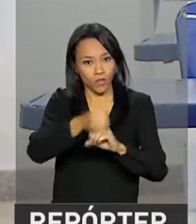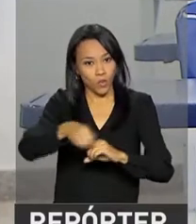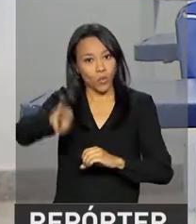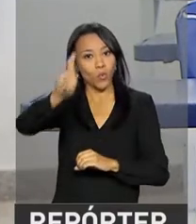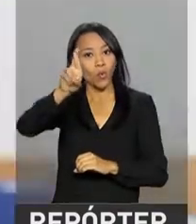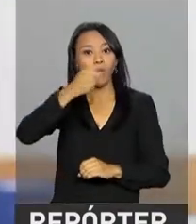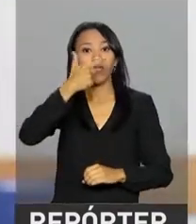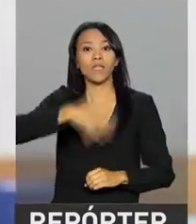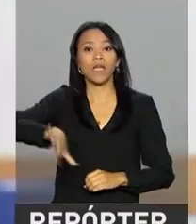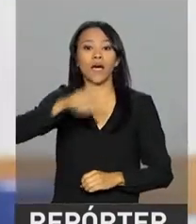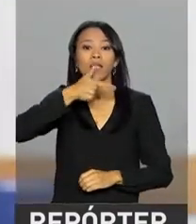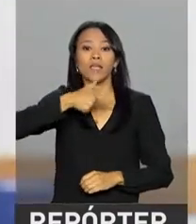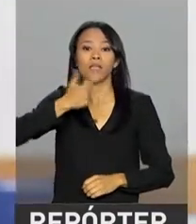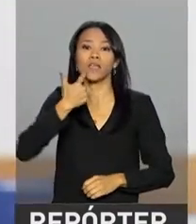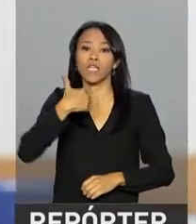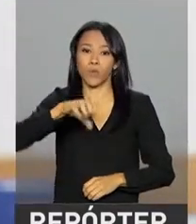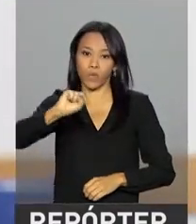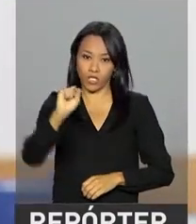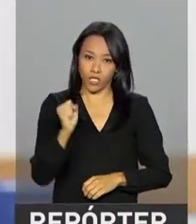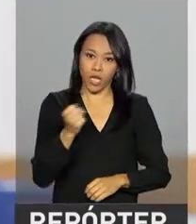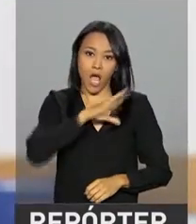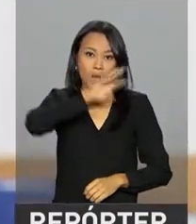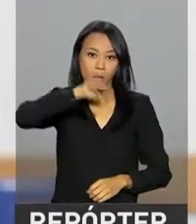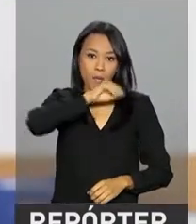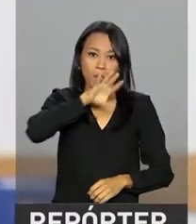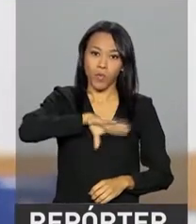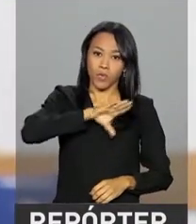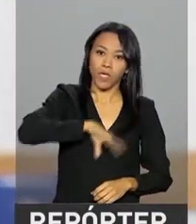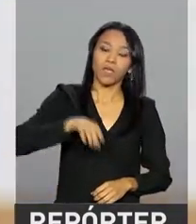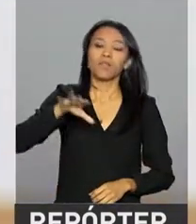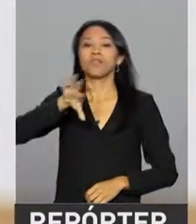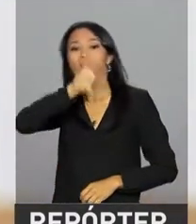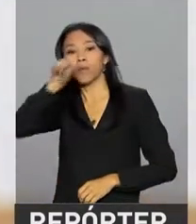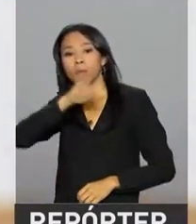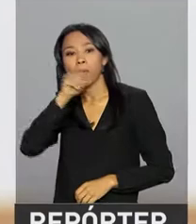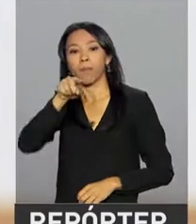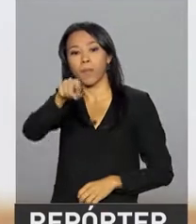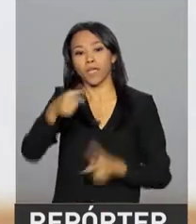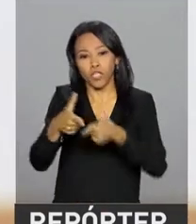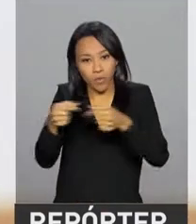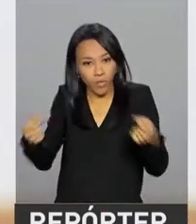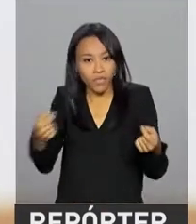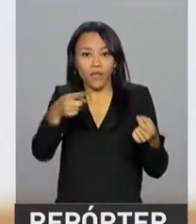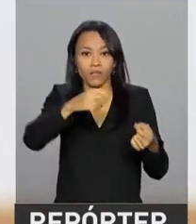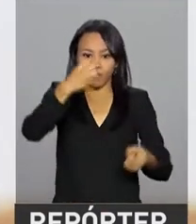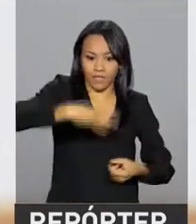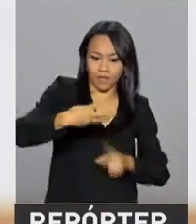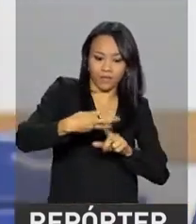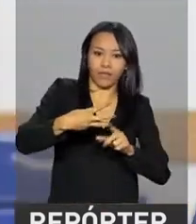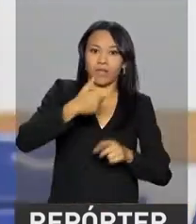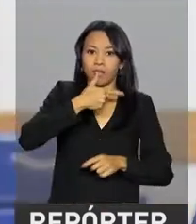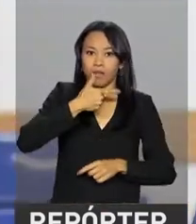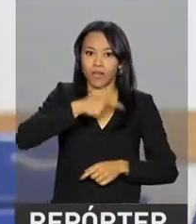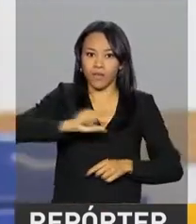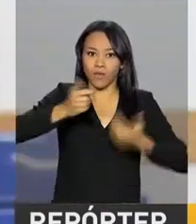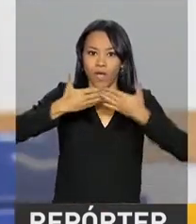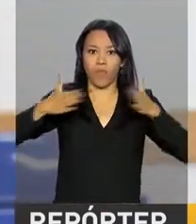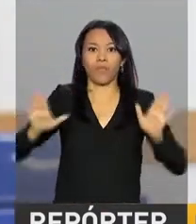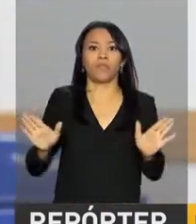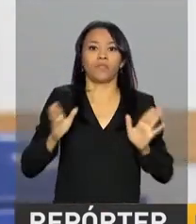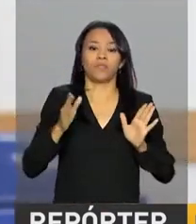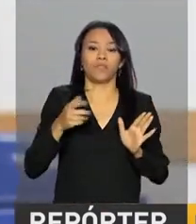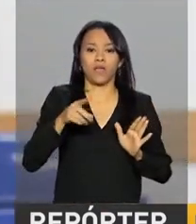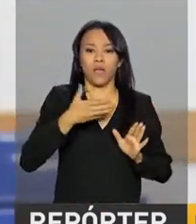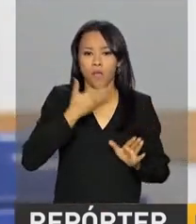lingüística fluente em português e japonês ela acredita que o domínio de um terceiro idioma vai portas quero melhorar